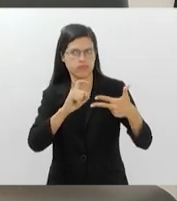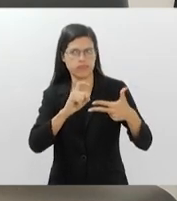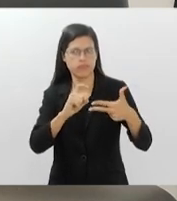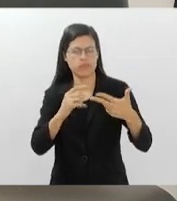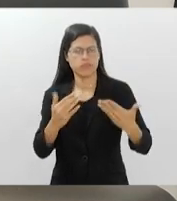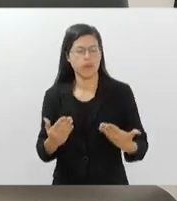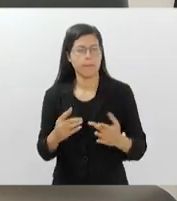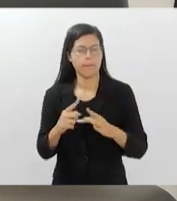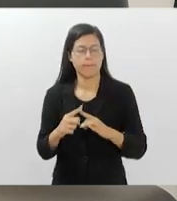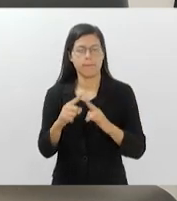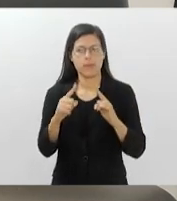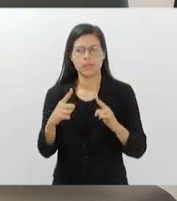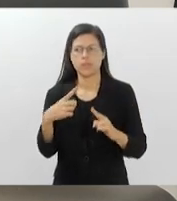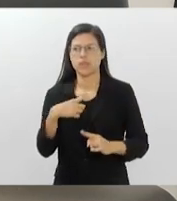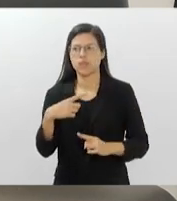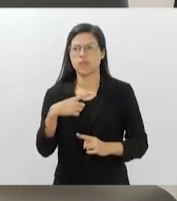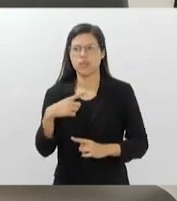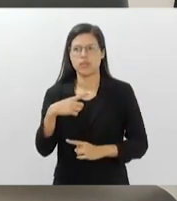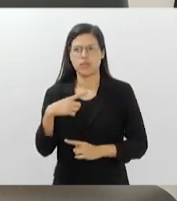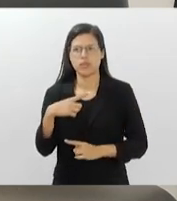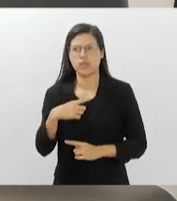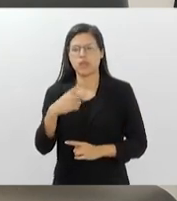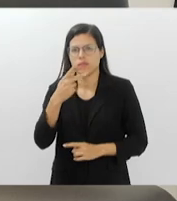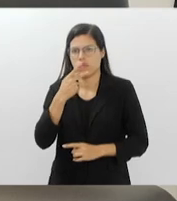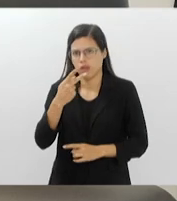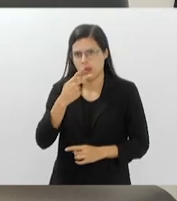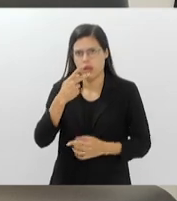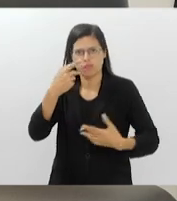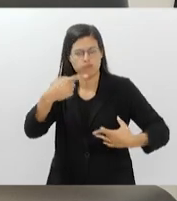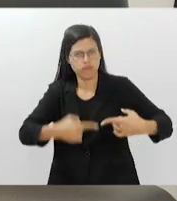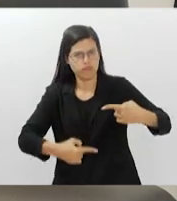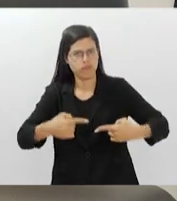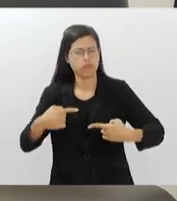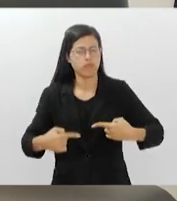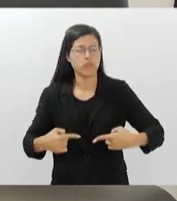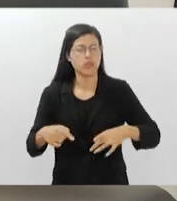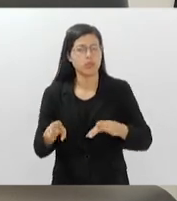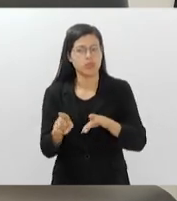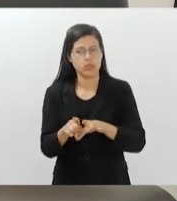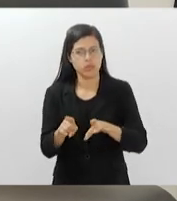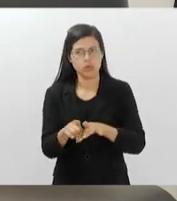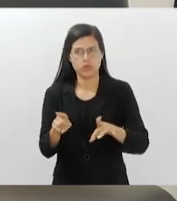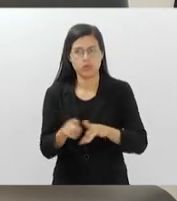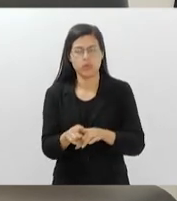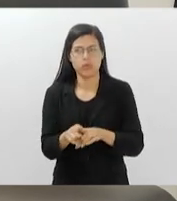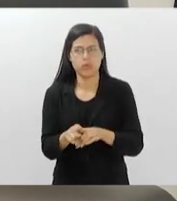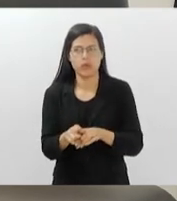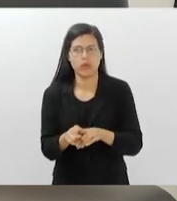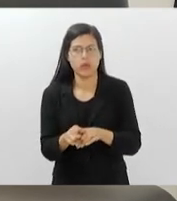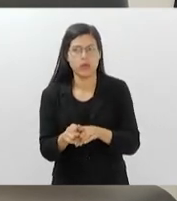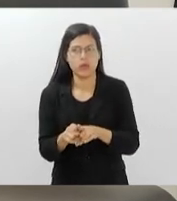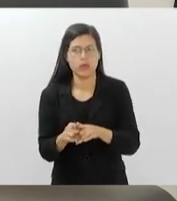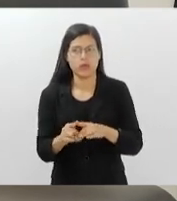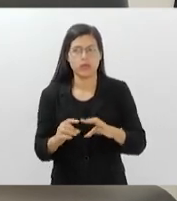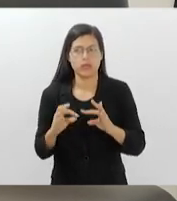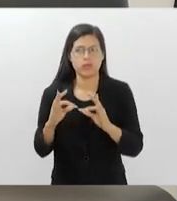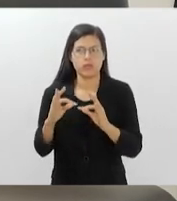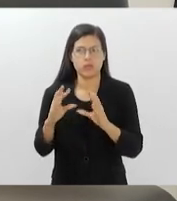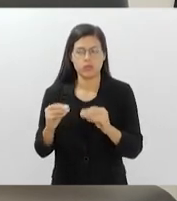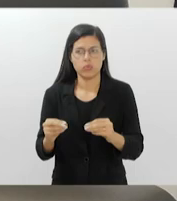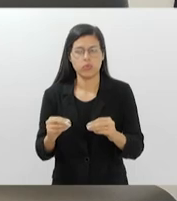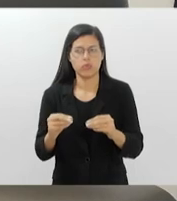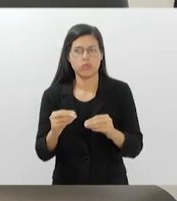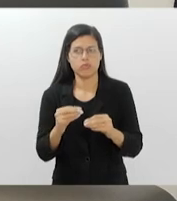mas que a gente tem ponderado falado e tem colocado em todos os instrumentos que chegam do Poder